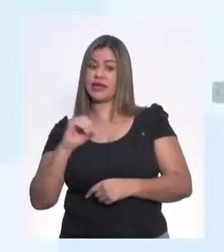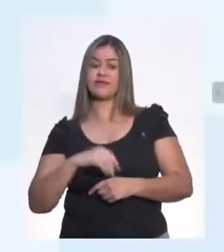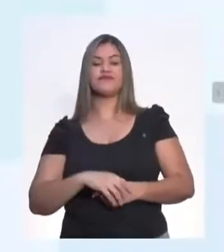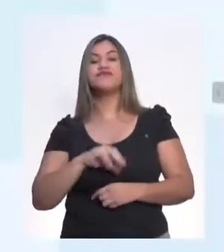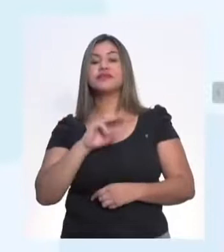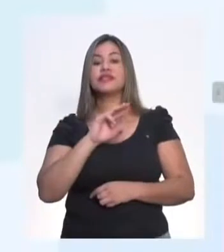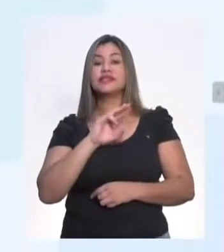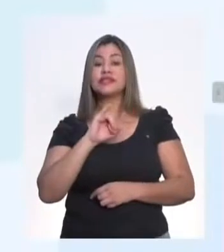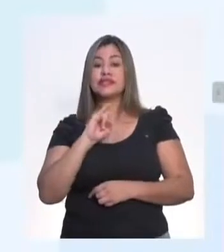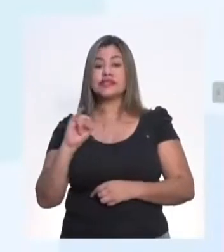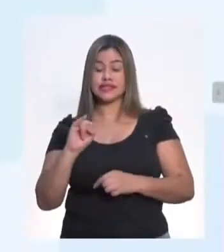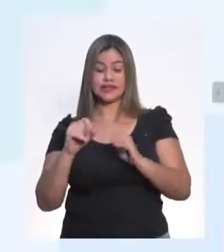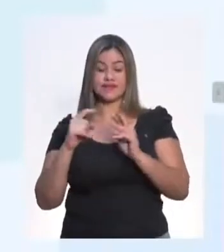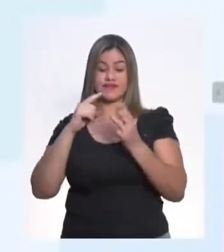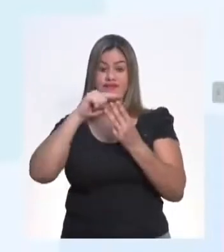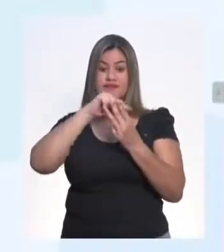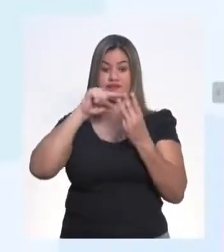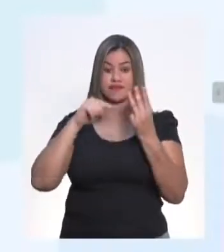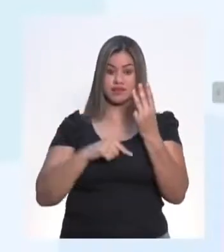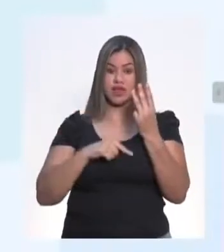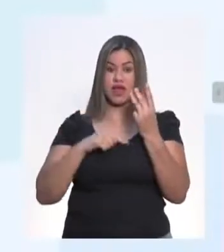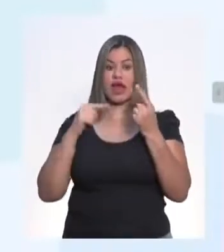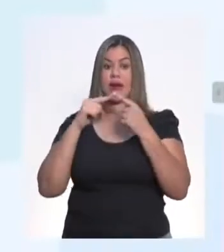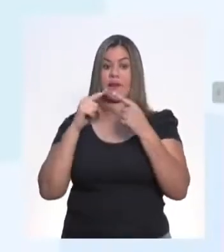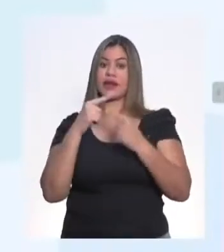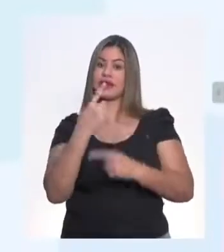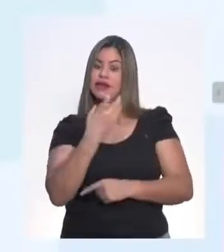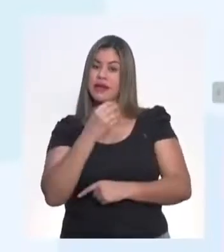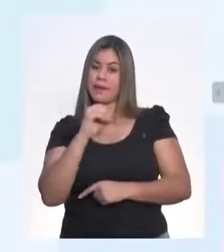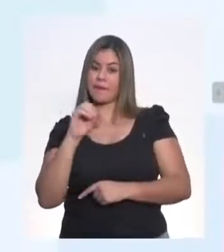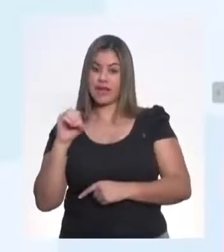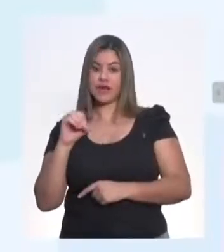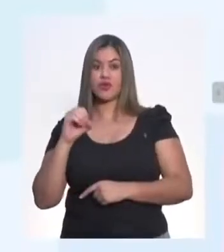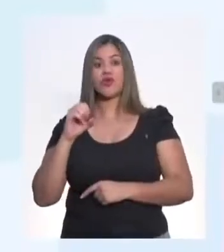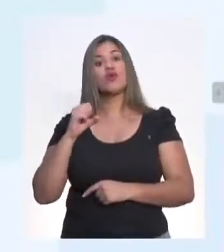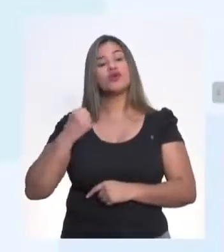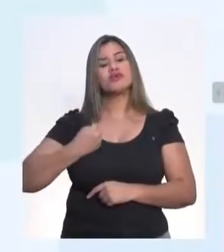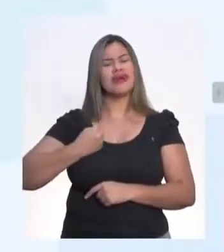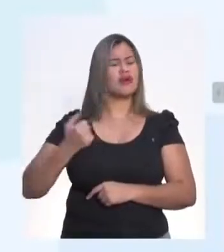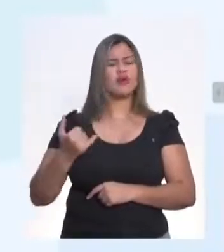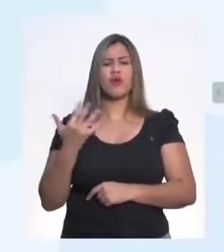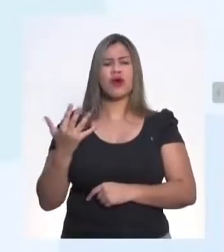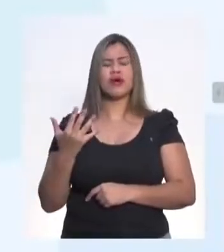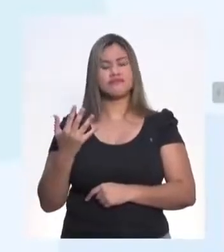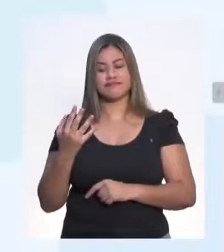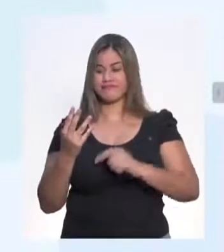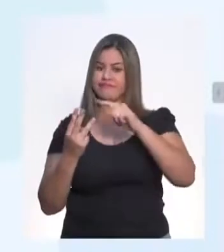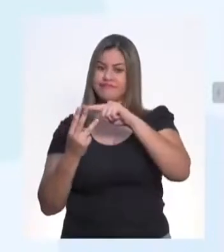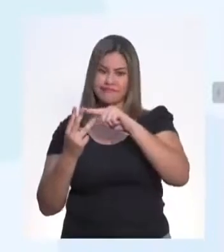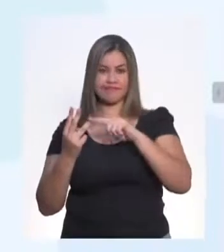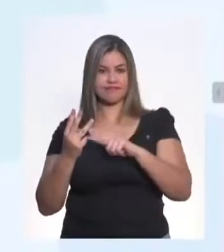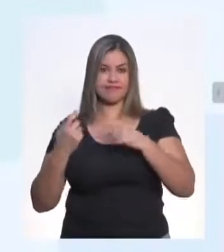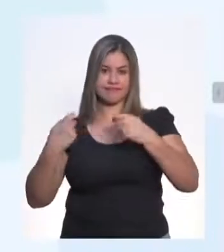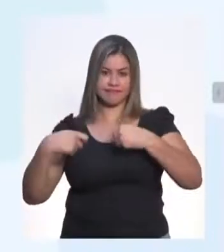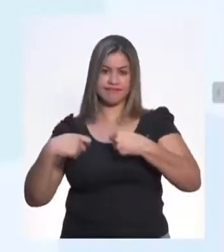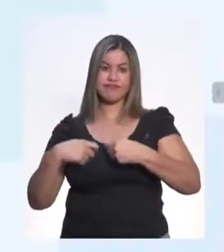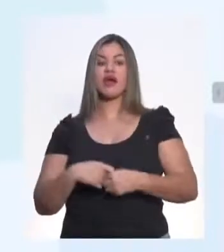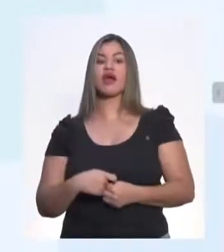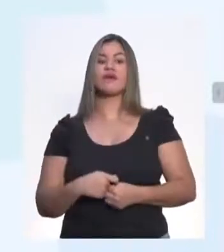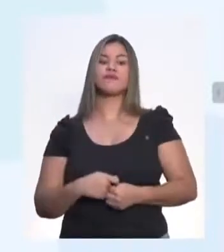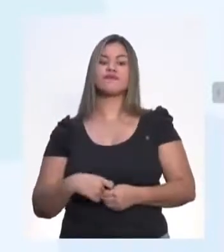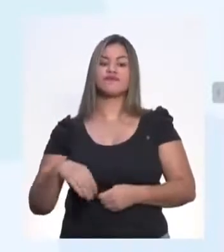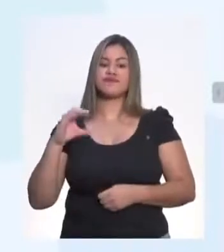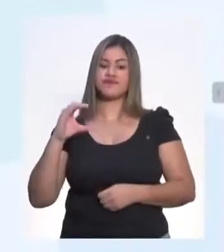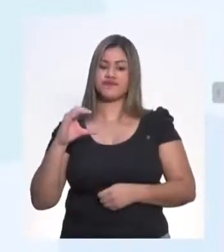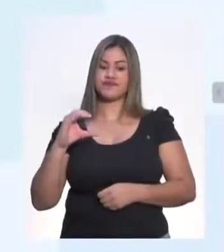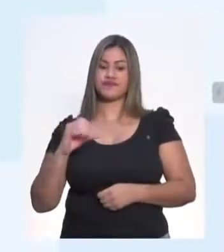decimais, no denominador eu tenho 1000, 3 zeros. Se aqui na letra C eu tenho 2 casas